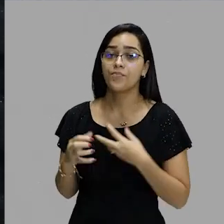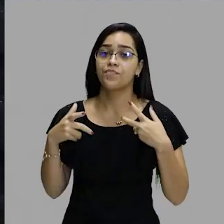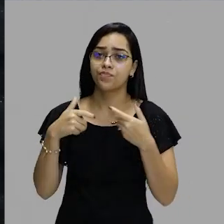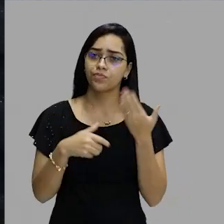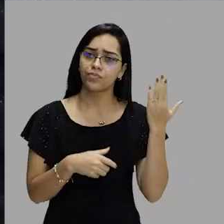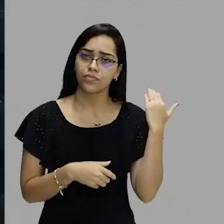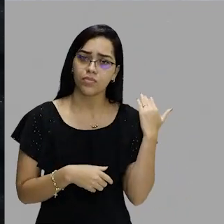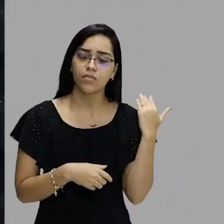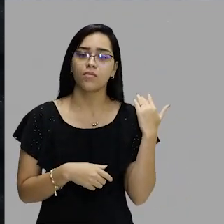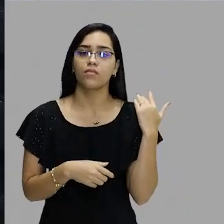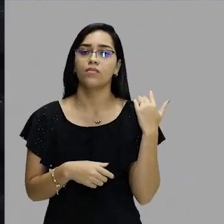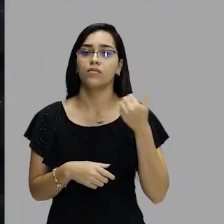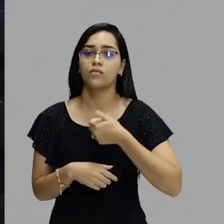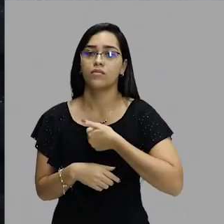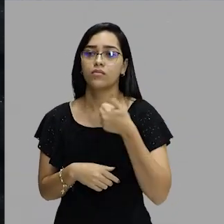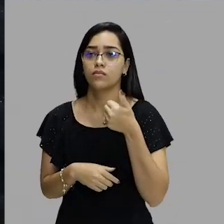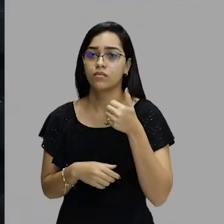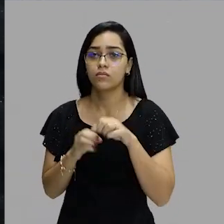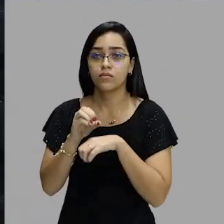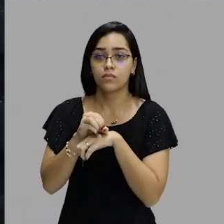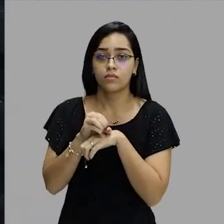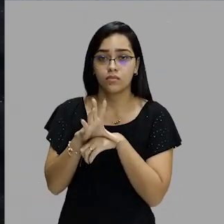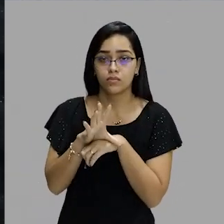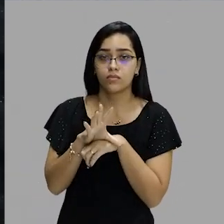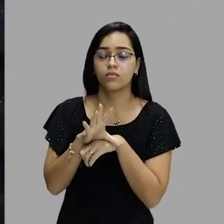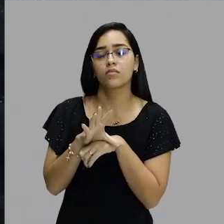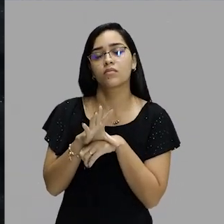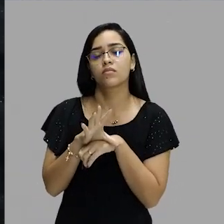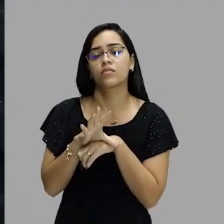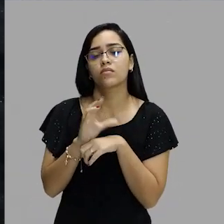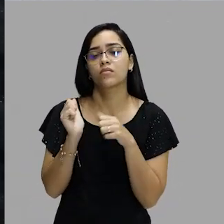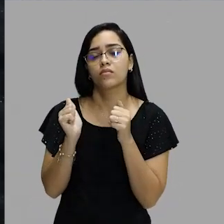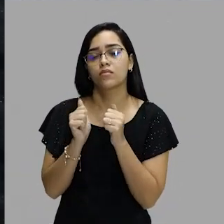a época da sua primeira publicação com